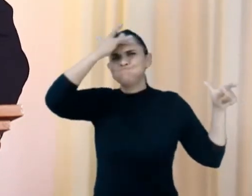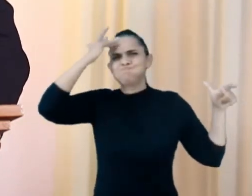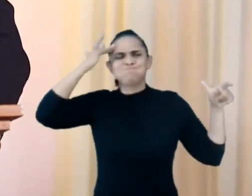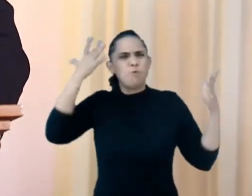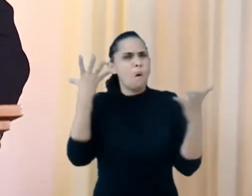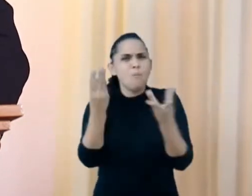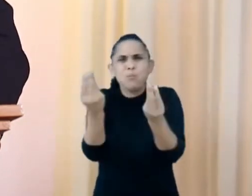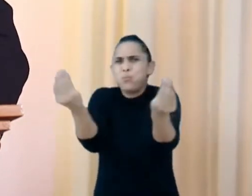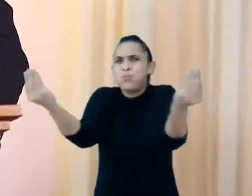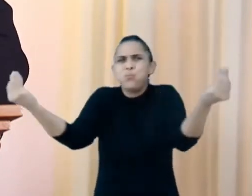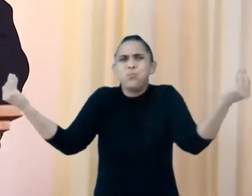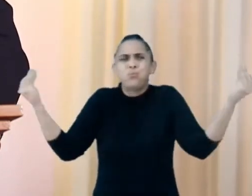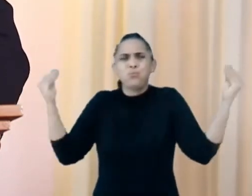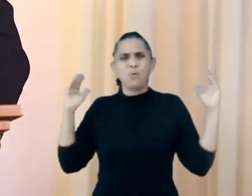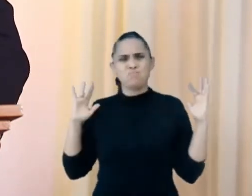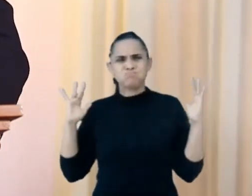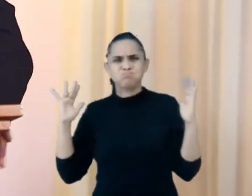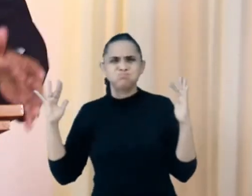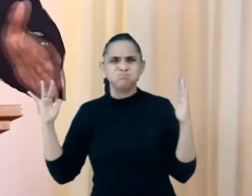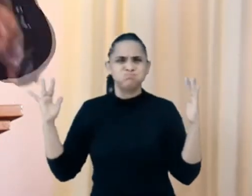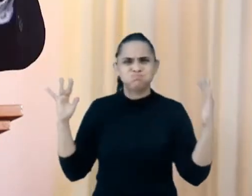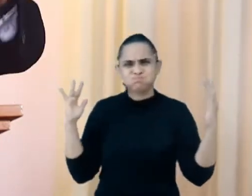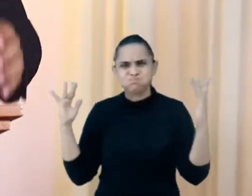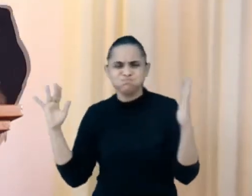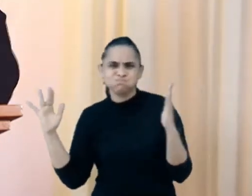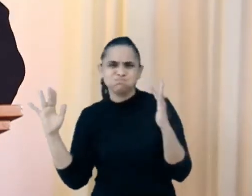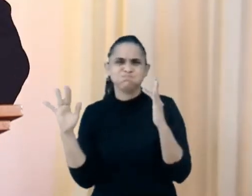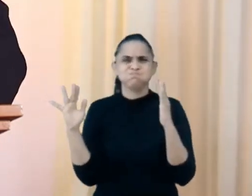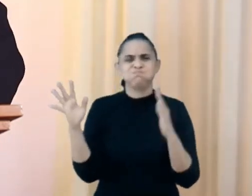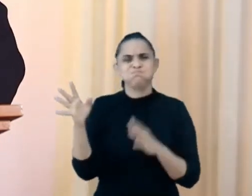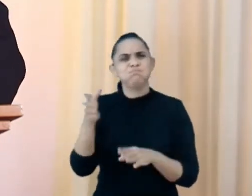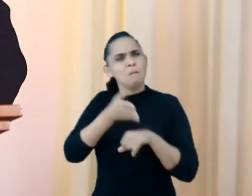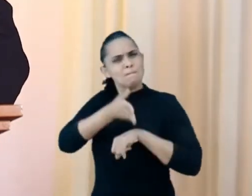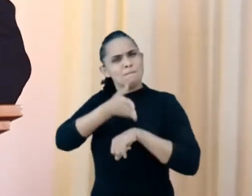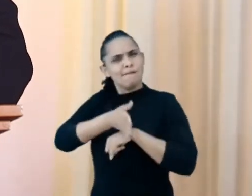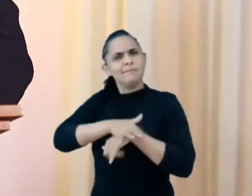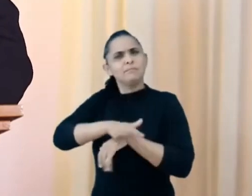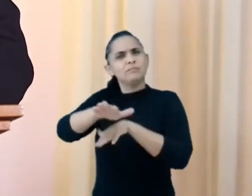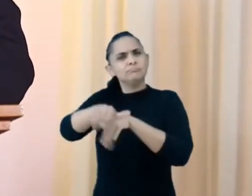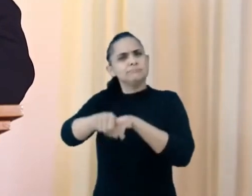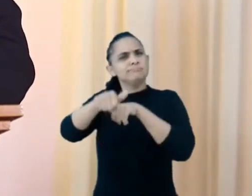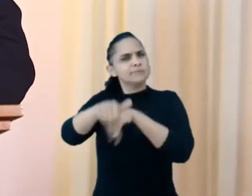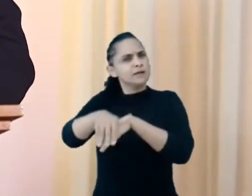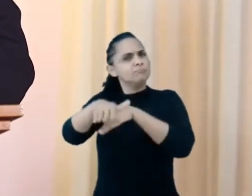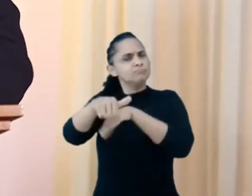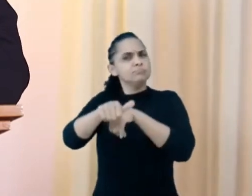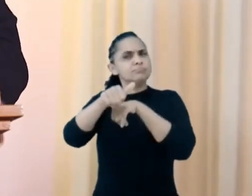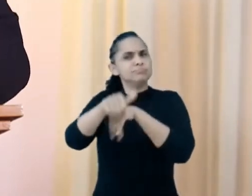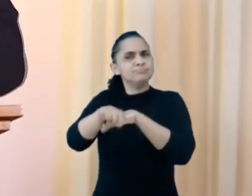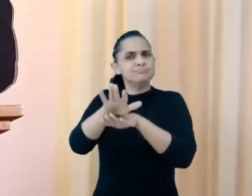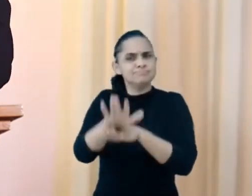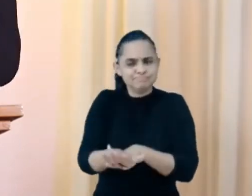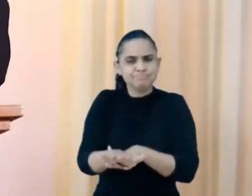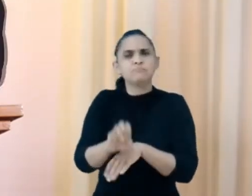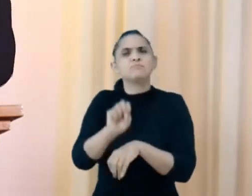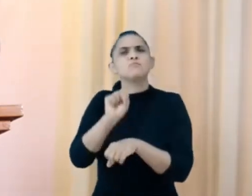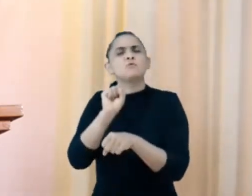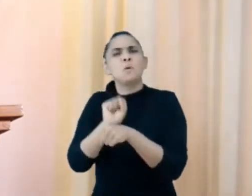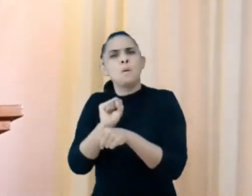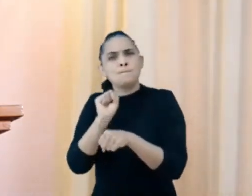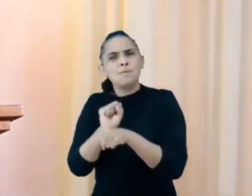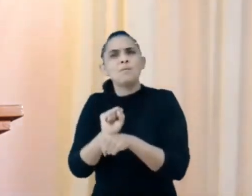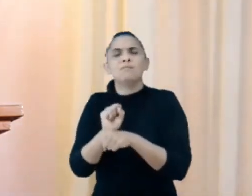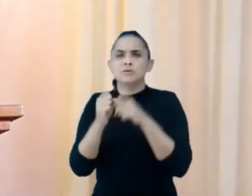pessoas estavam ali participando daquele desfile. E em um determinado momento nós